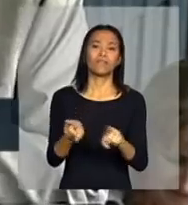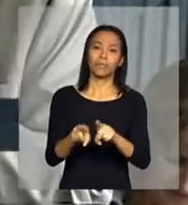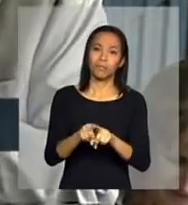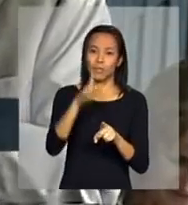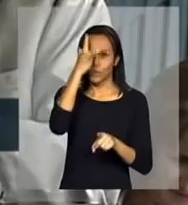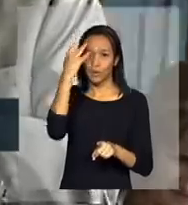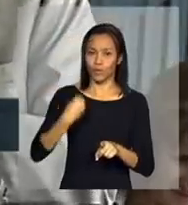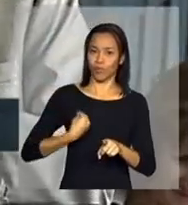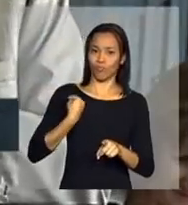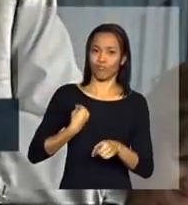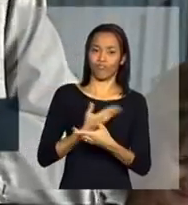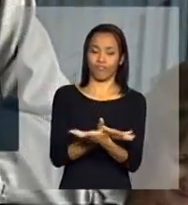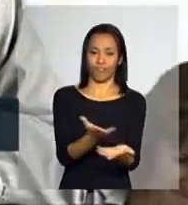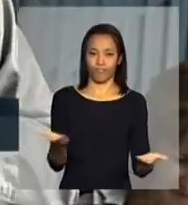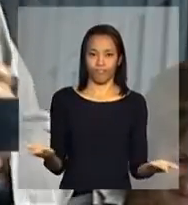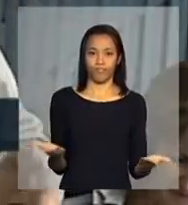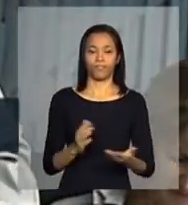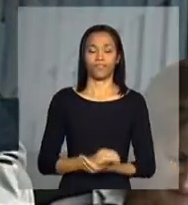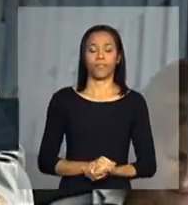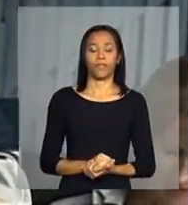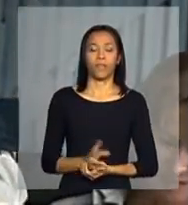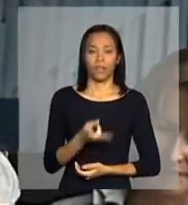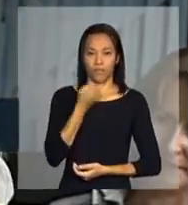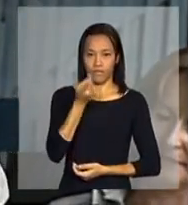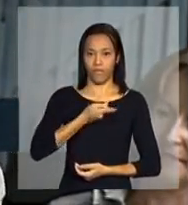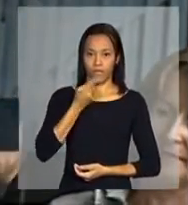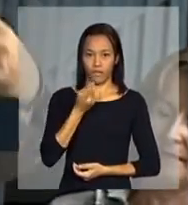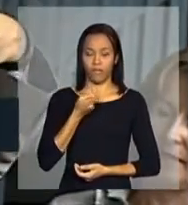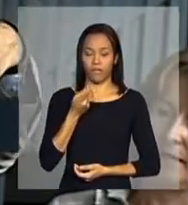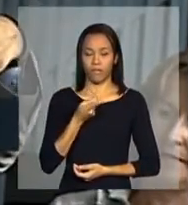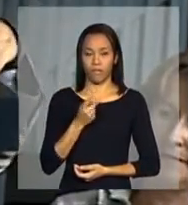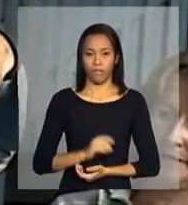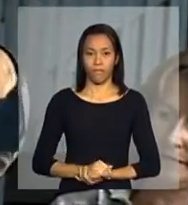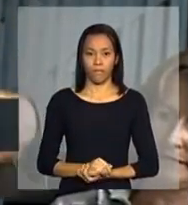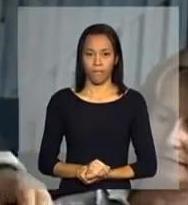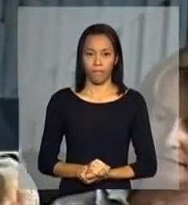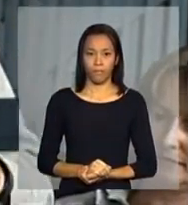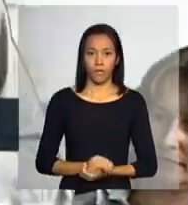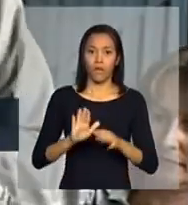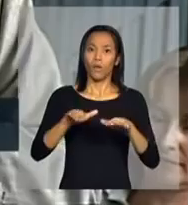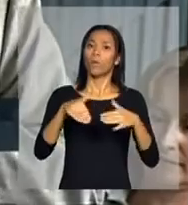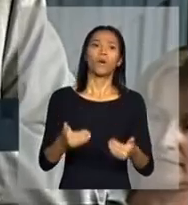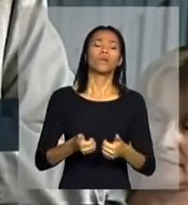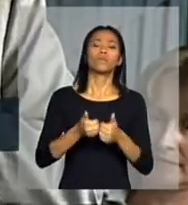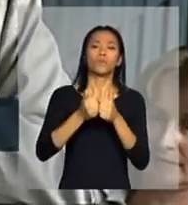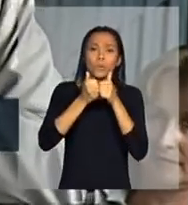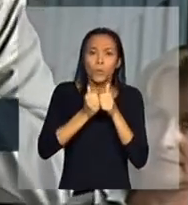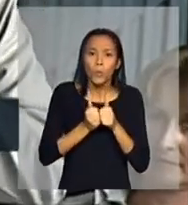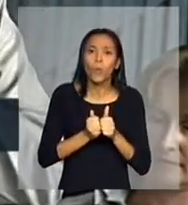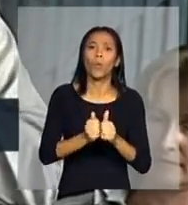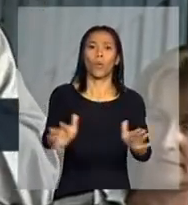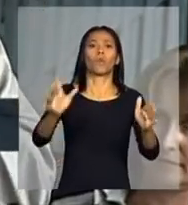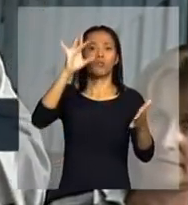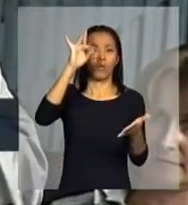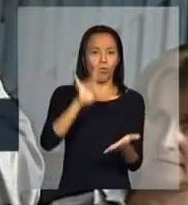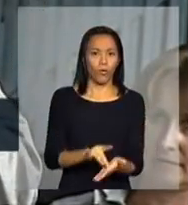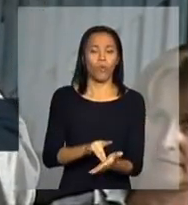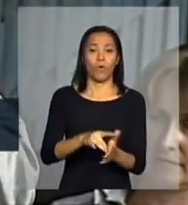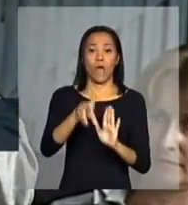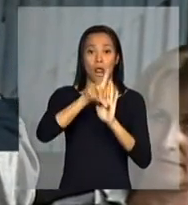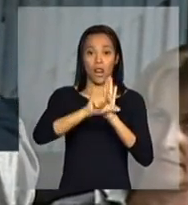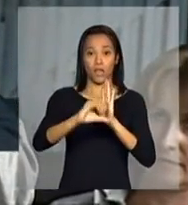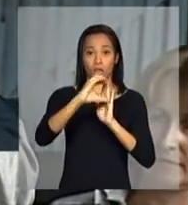presentes. E dizer que quando entrou em vigor a Constituição de